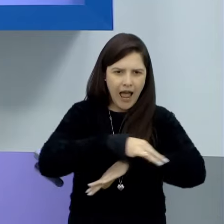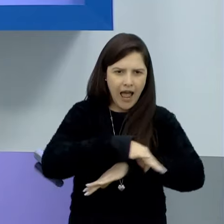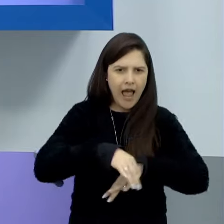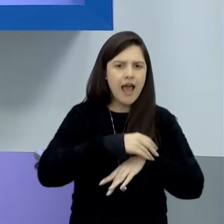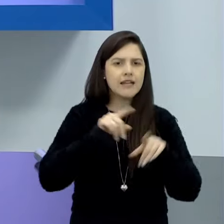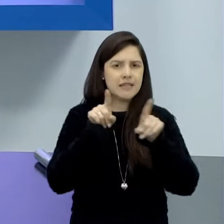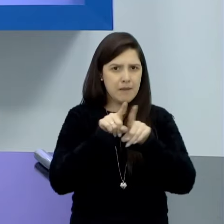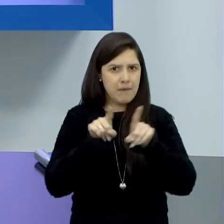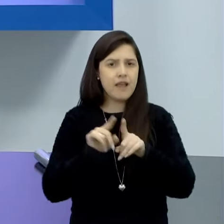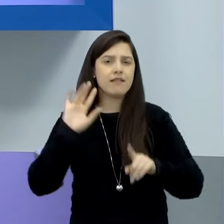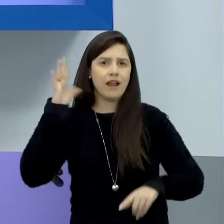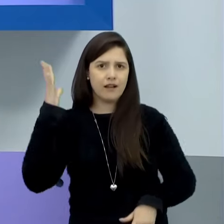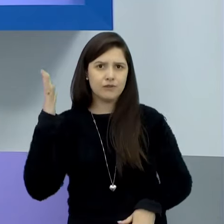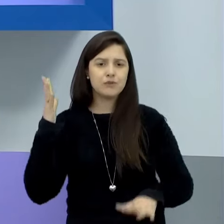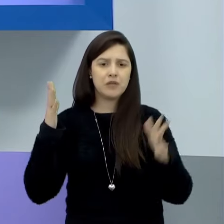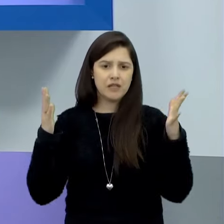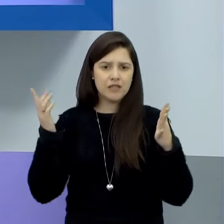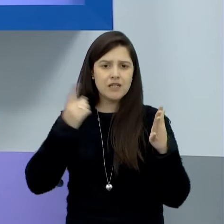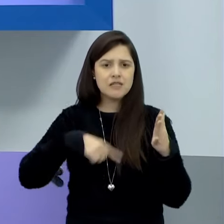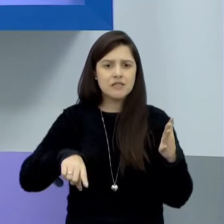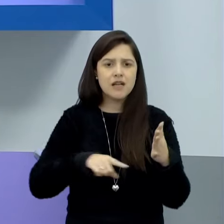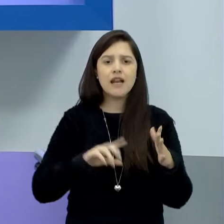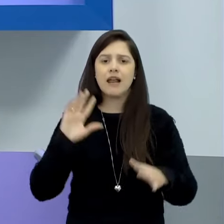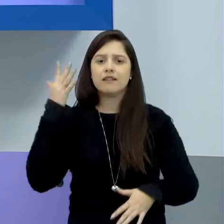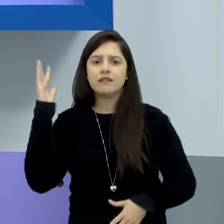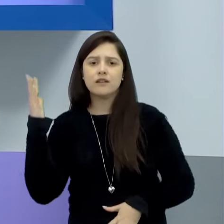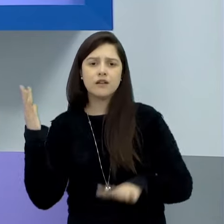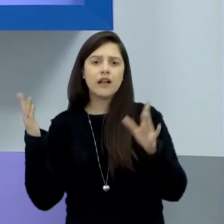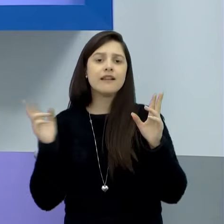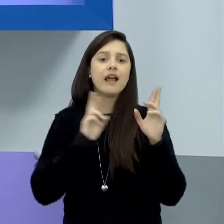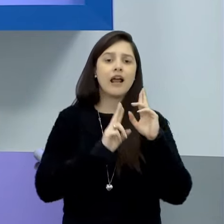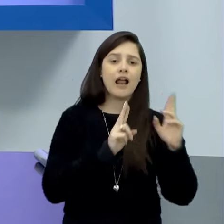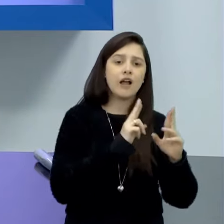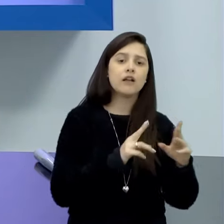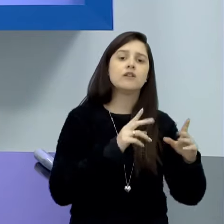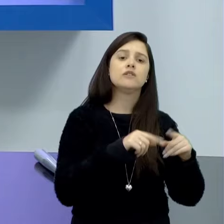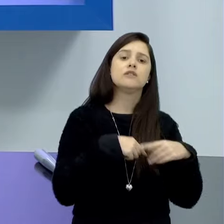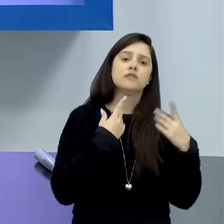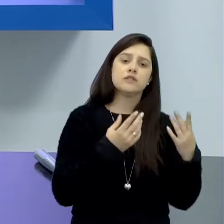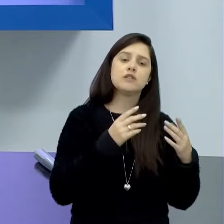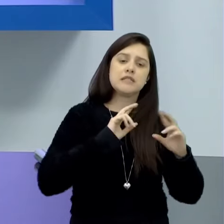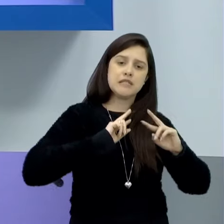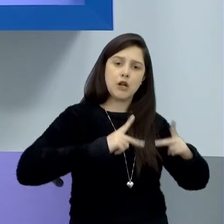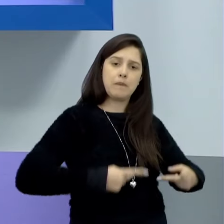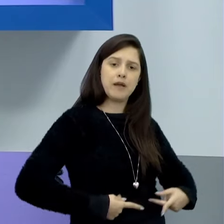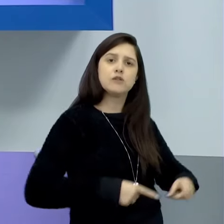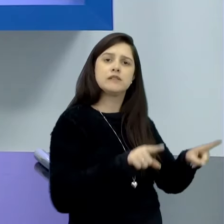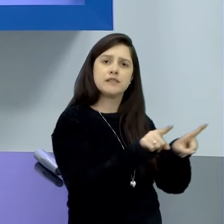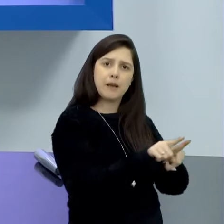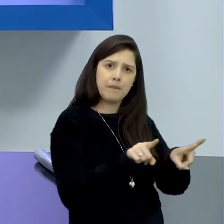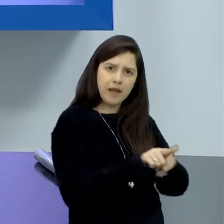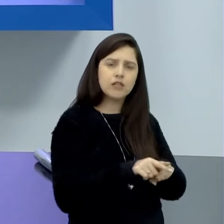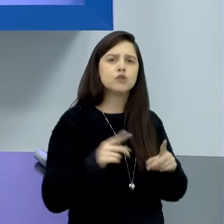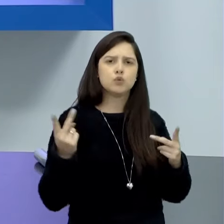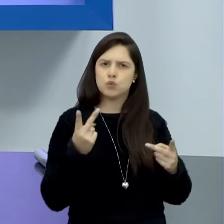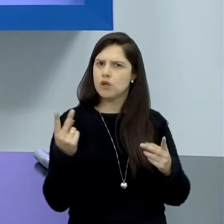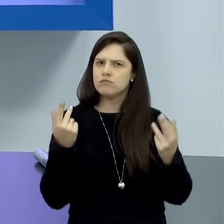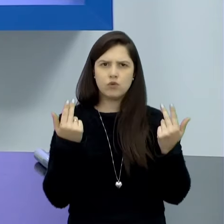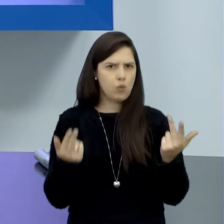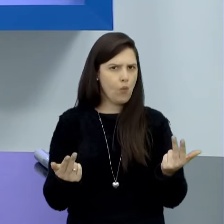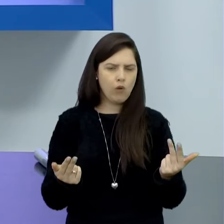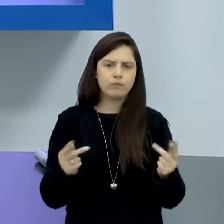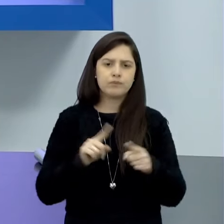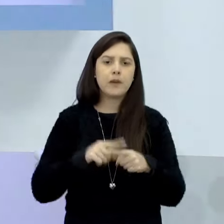da natureza. Então, está relacionado à natureza e está relacionado também ao que os seres humanos fazem com ela, tá?